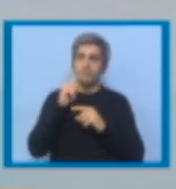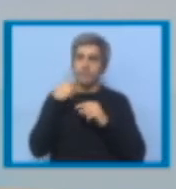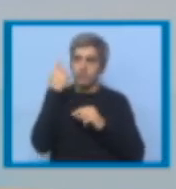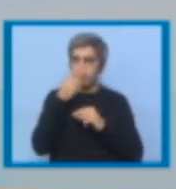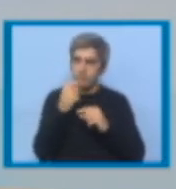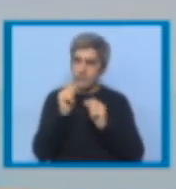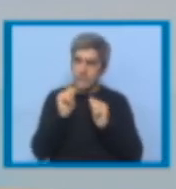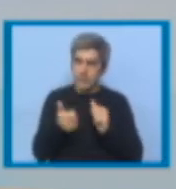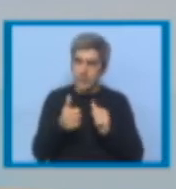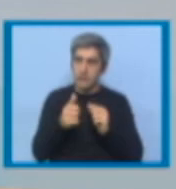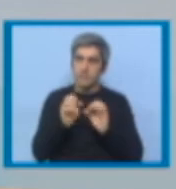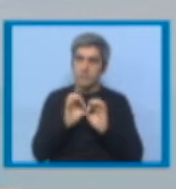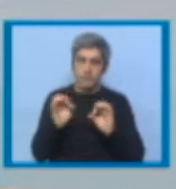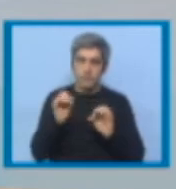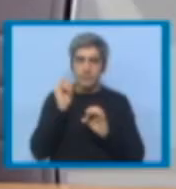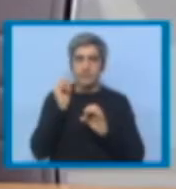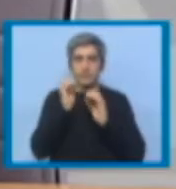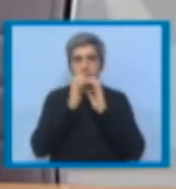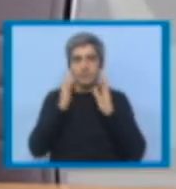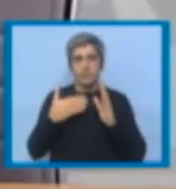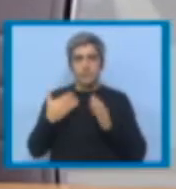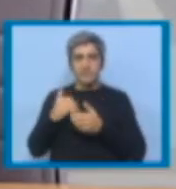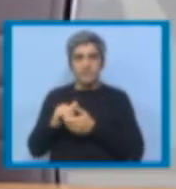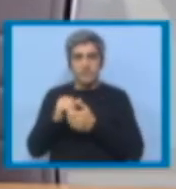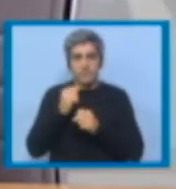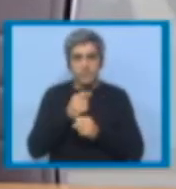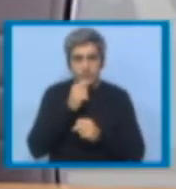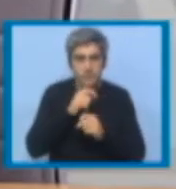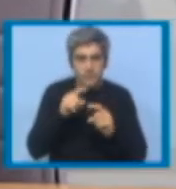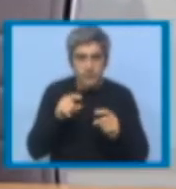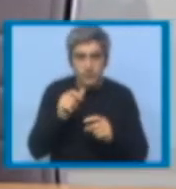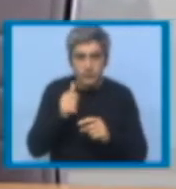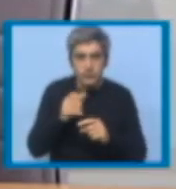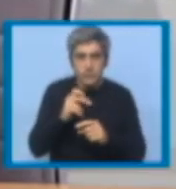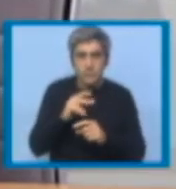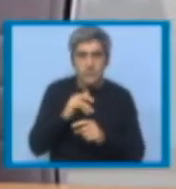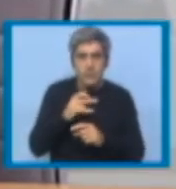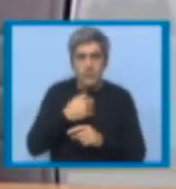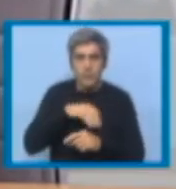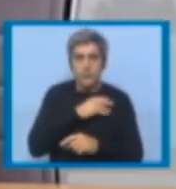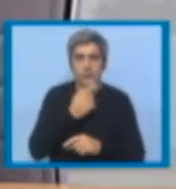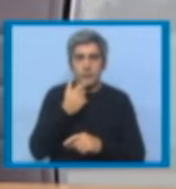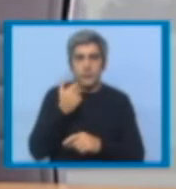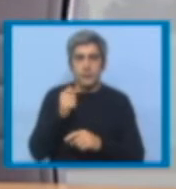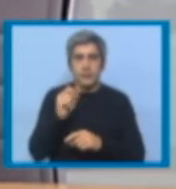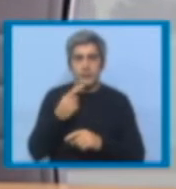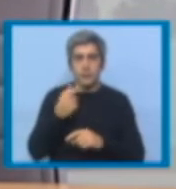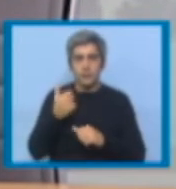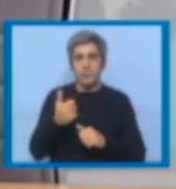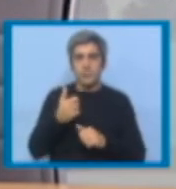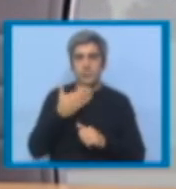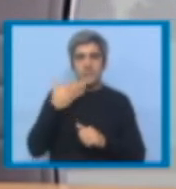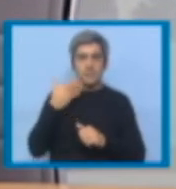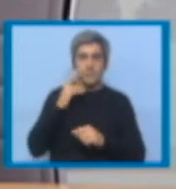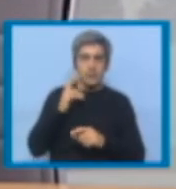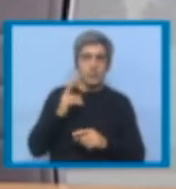imagem correta de uma instituição de solidariedade a trabalhar no terreno. Sim, eu acho que a Cáritas de Coimbra percebeu muito rapidamente que